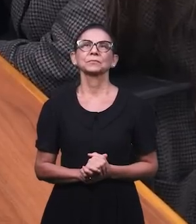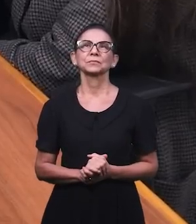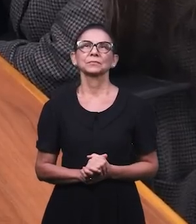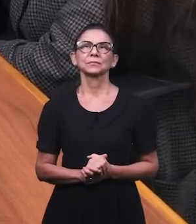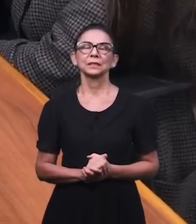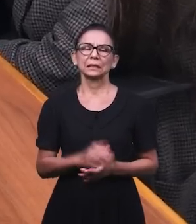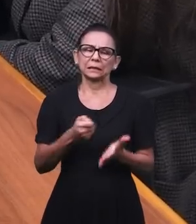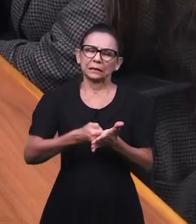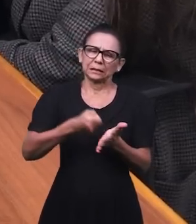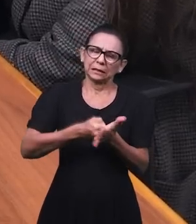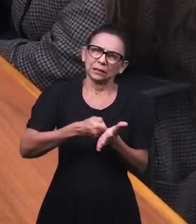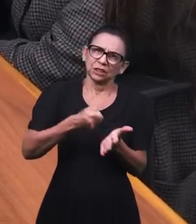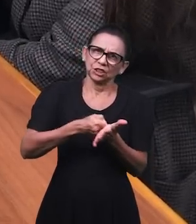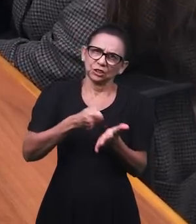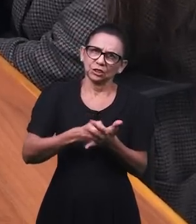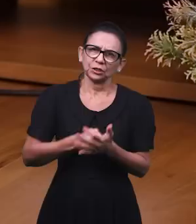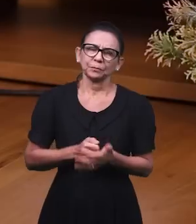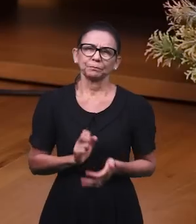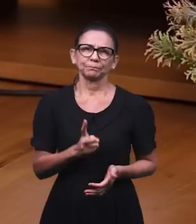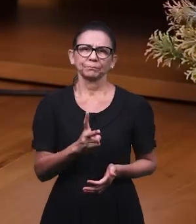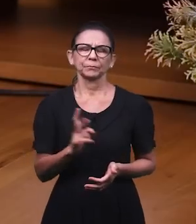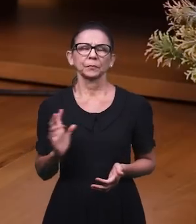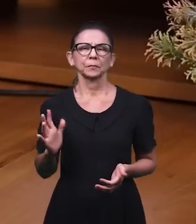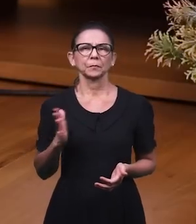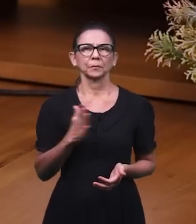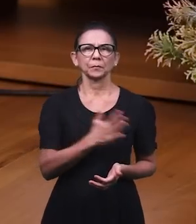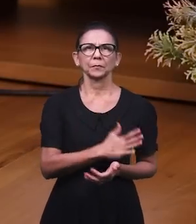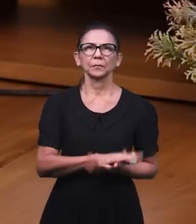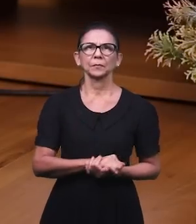Com certeza. Perseverar.